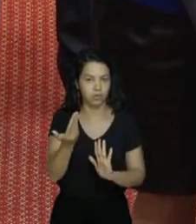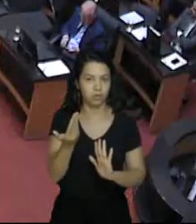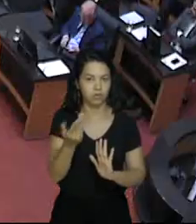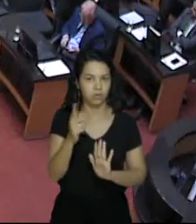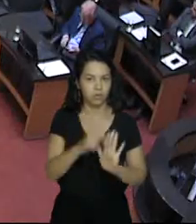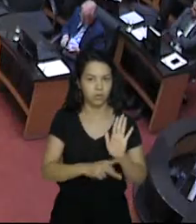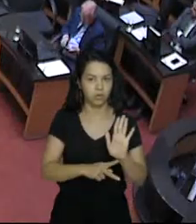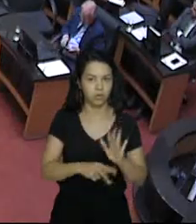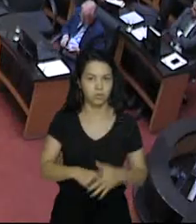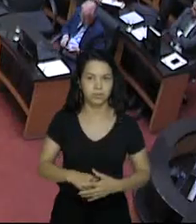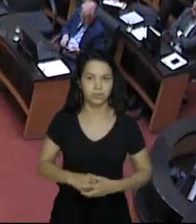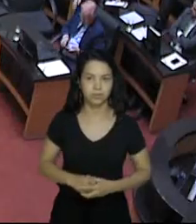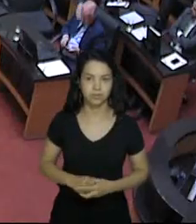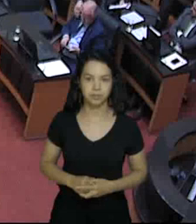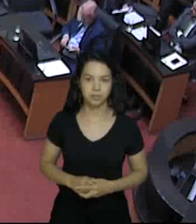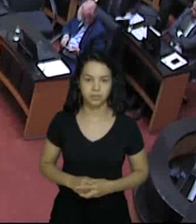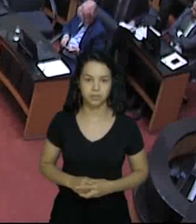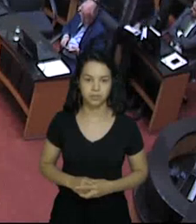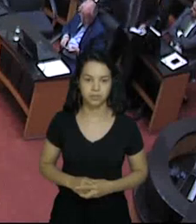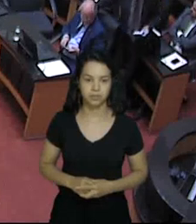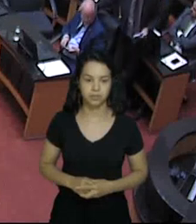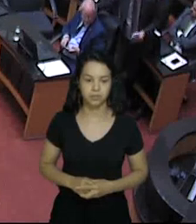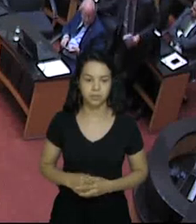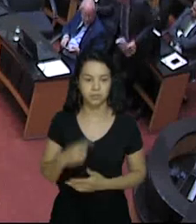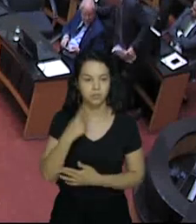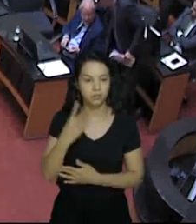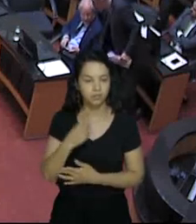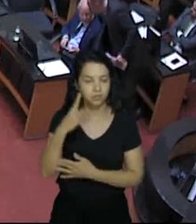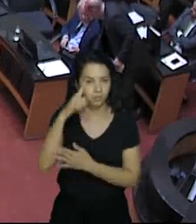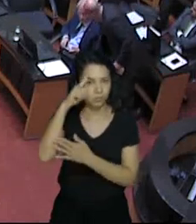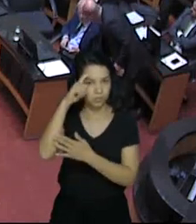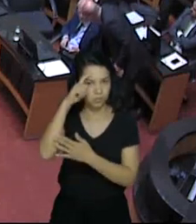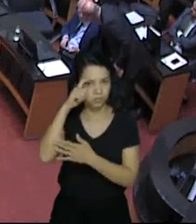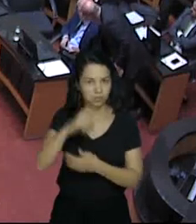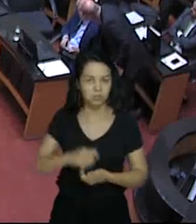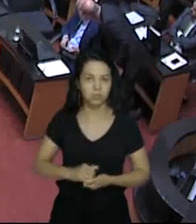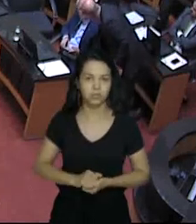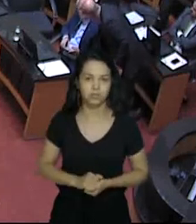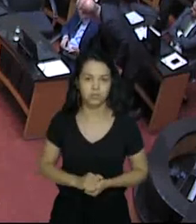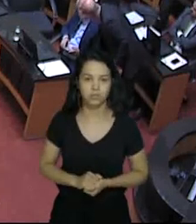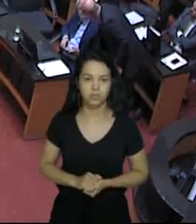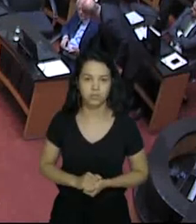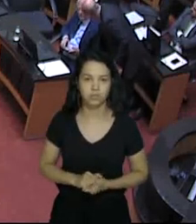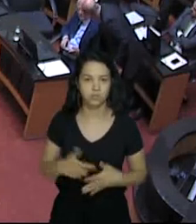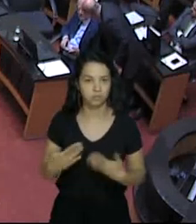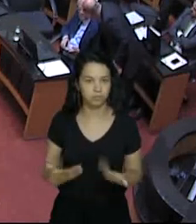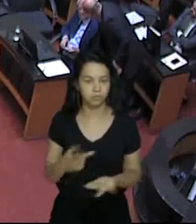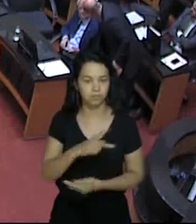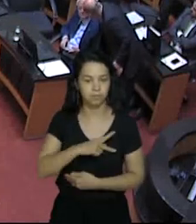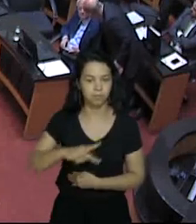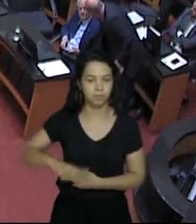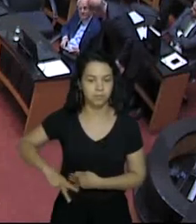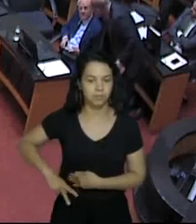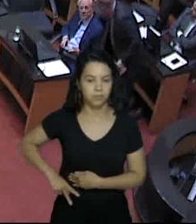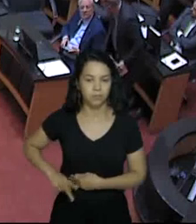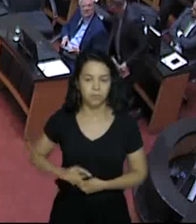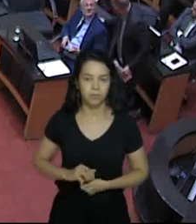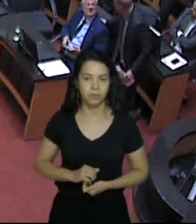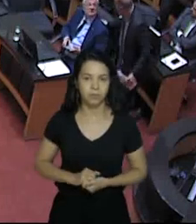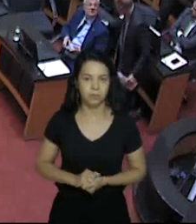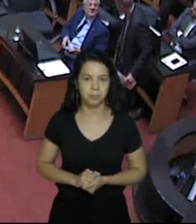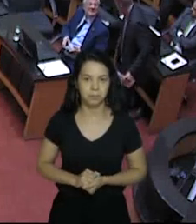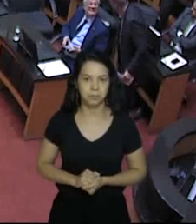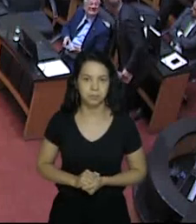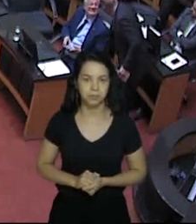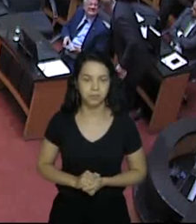projeto. Palavra do deputado Marcos Vieira. Senhor presidente, é um